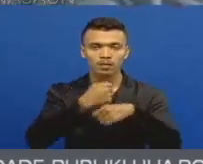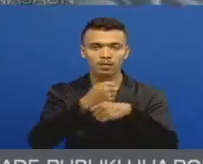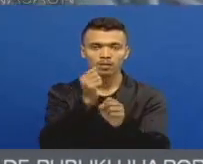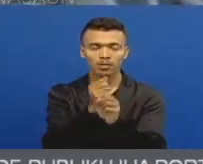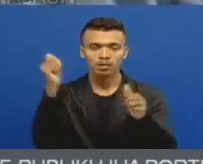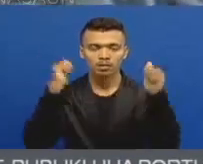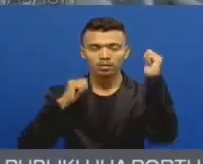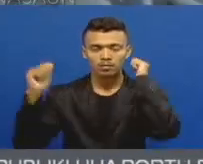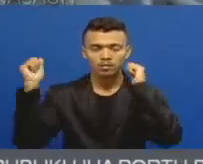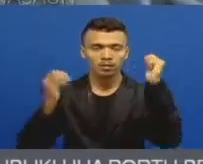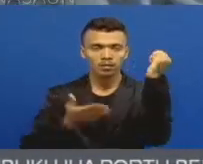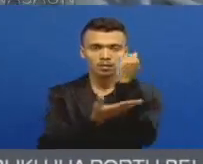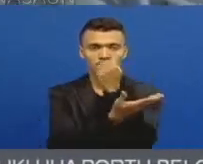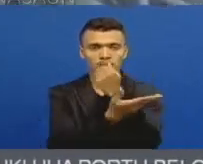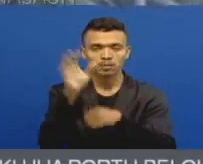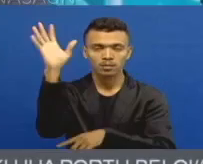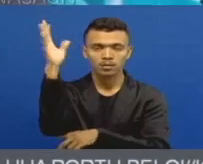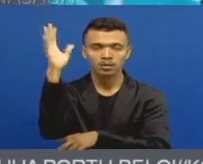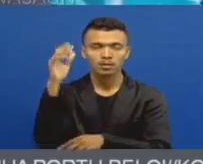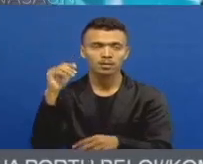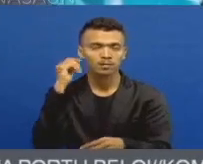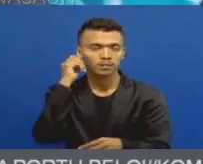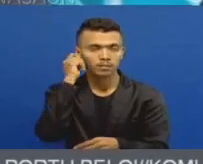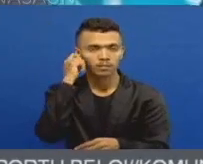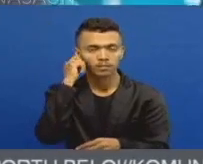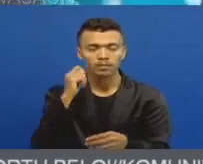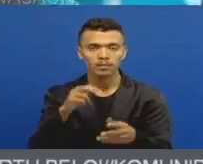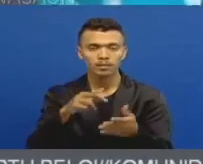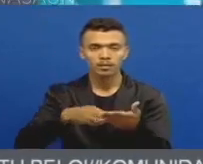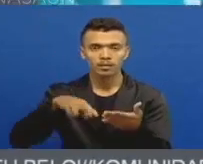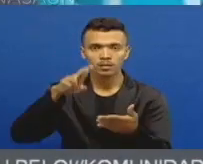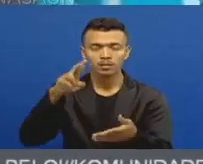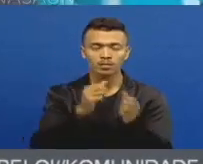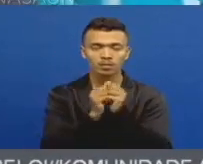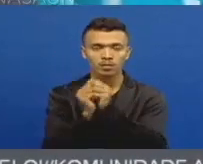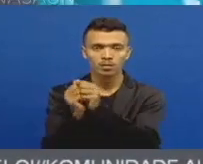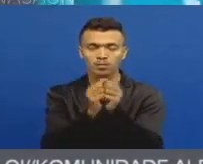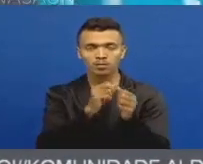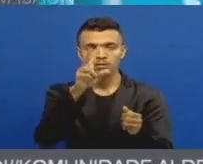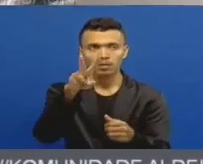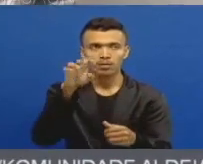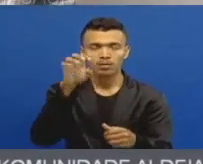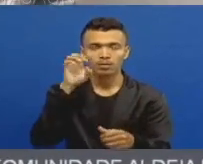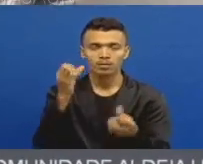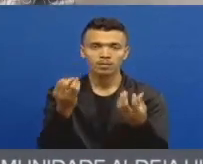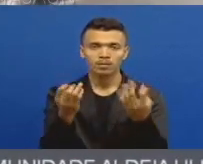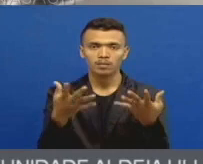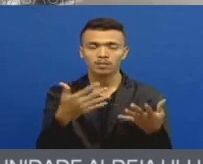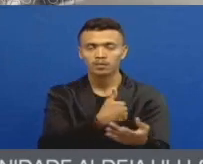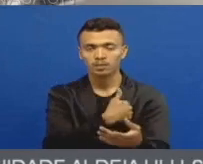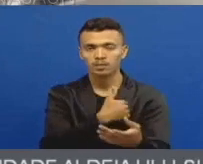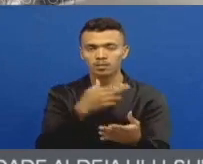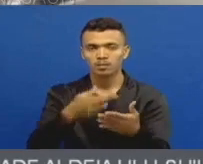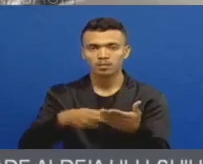TCI. Iha município Viqueque, makina kua ai nebe resisto ona hamutuk atus rua, no barak pangsedauk